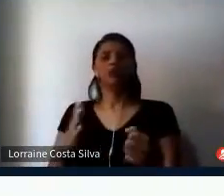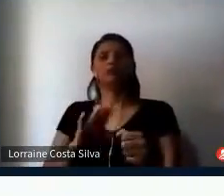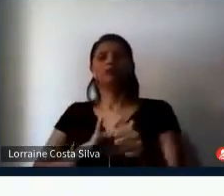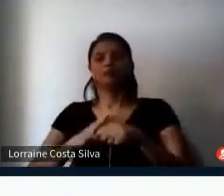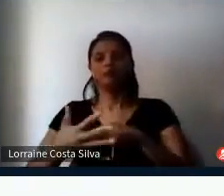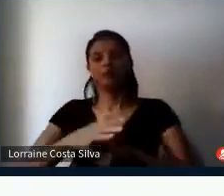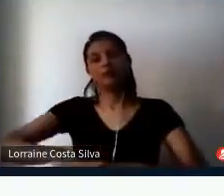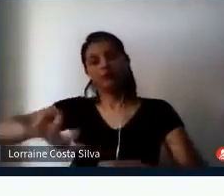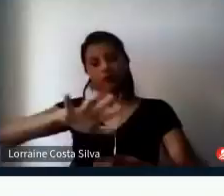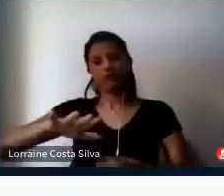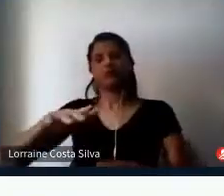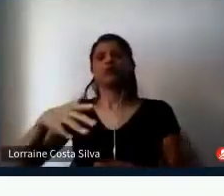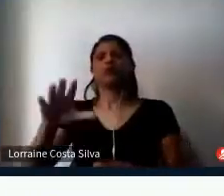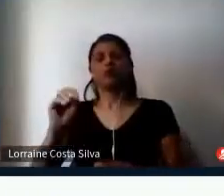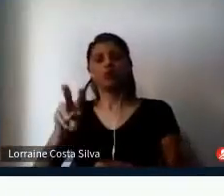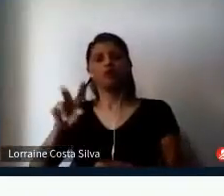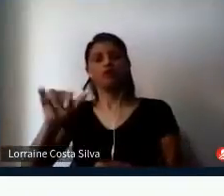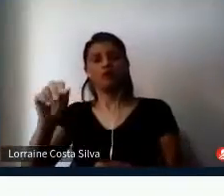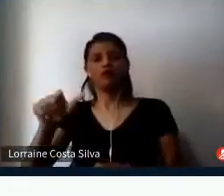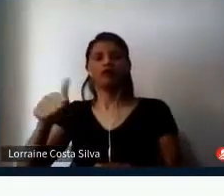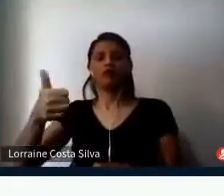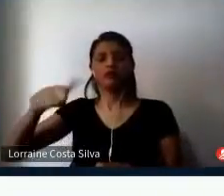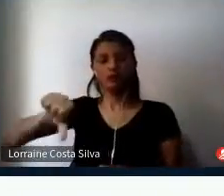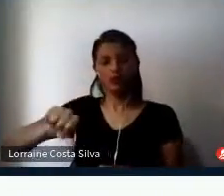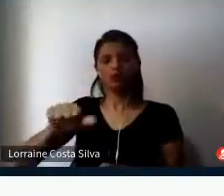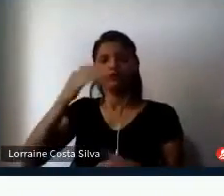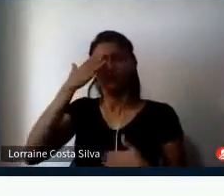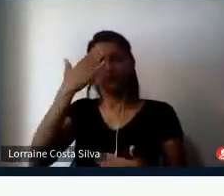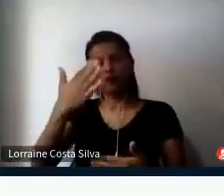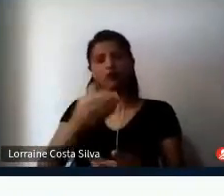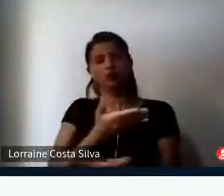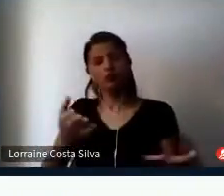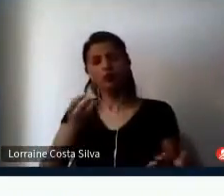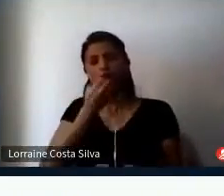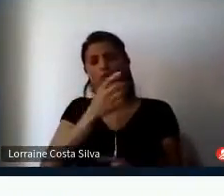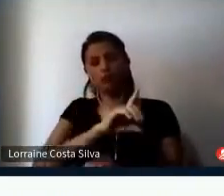vocês, agradeço pela oportunidade, tenham todos um ótimo dia. Muito obrigada.